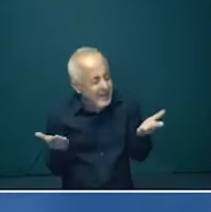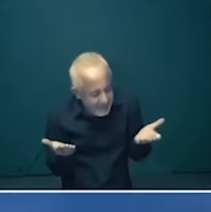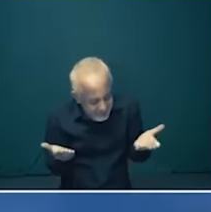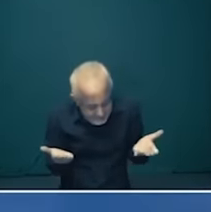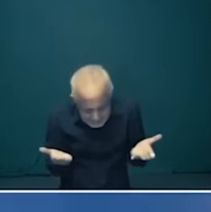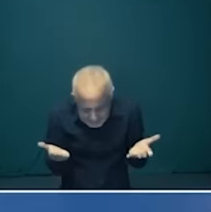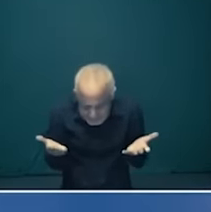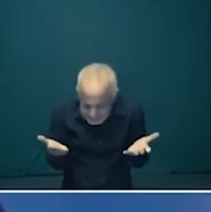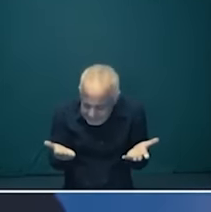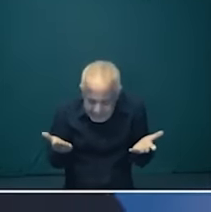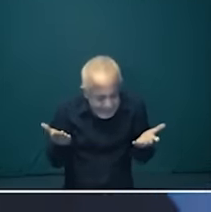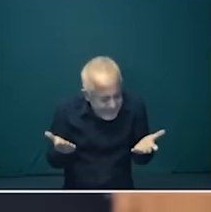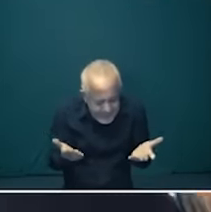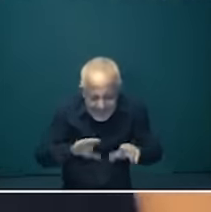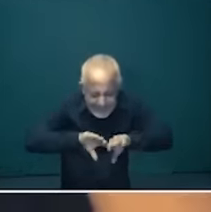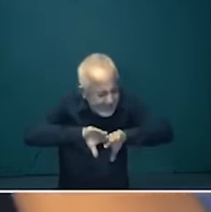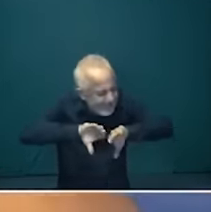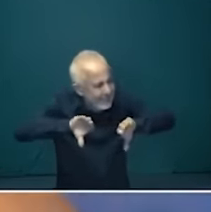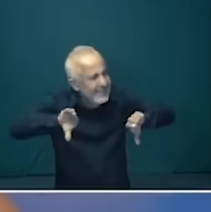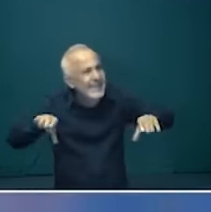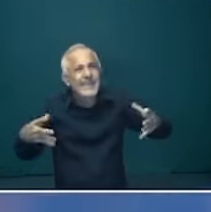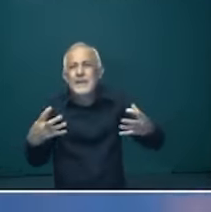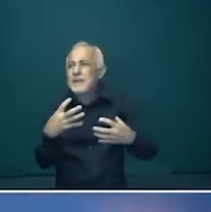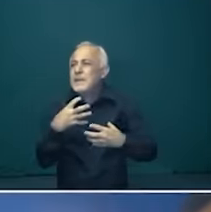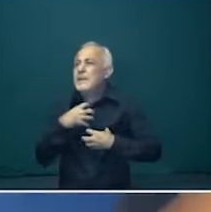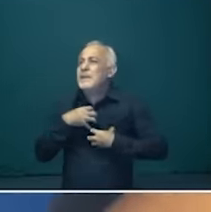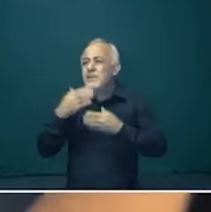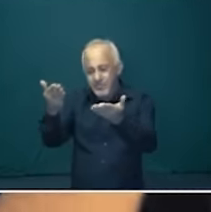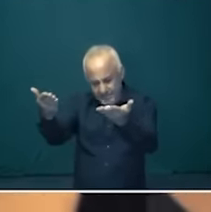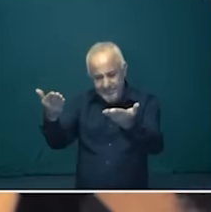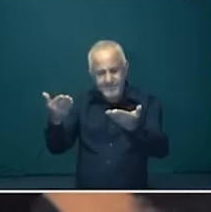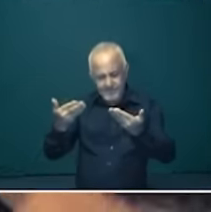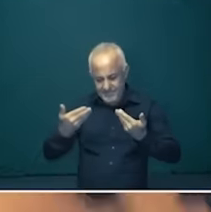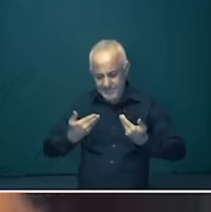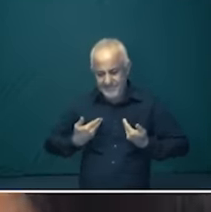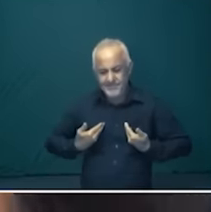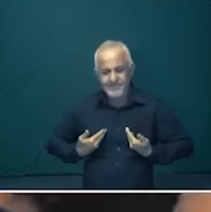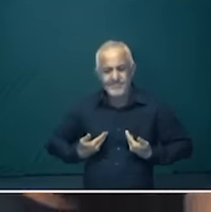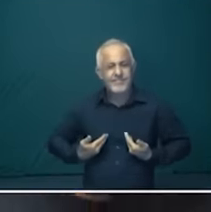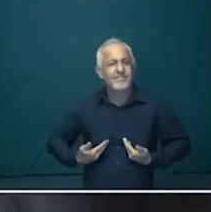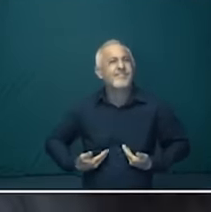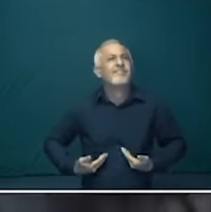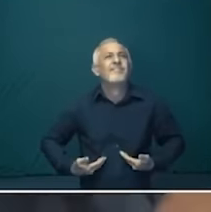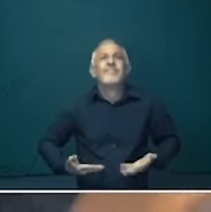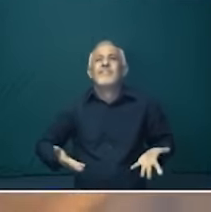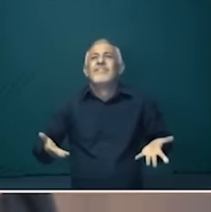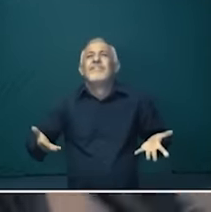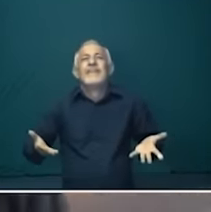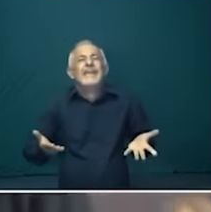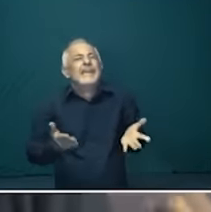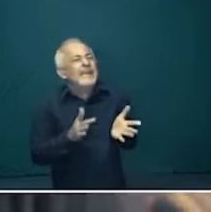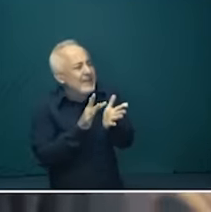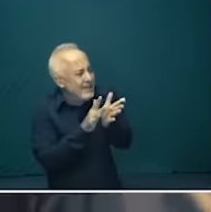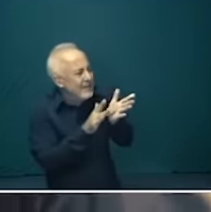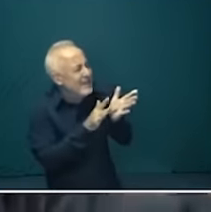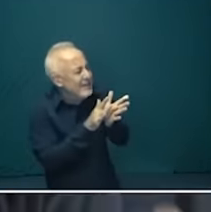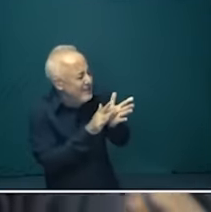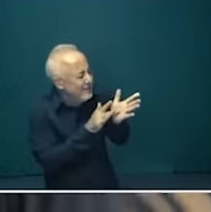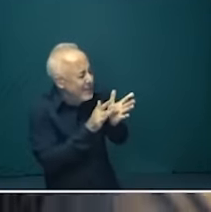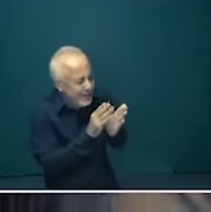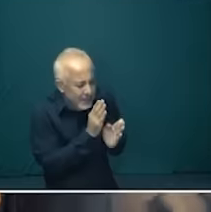hoje, mesmo separado, sinto que o seu corpo ainda é meu. Às vezes me escondo e faço de tudo